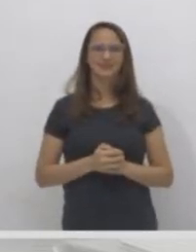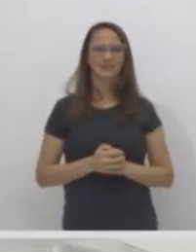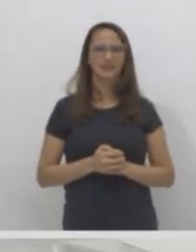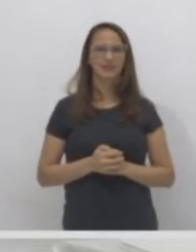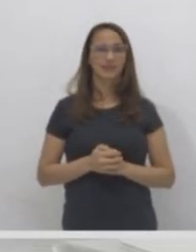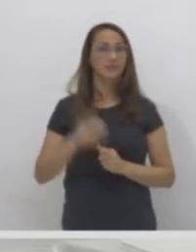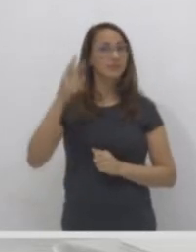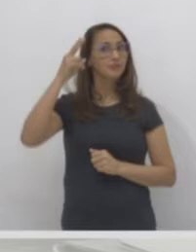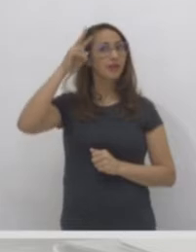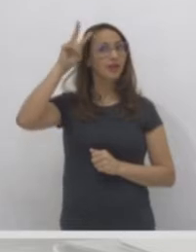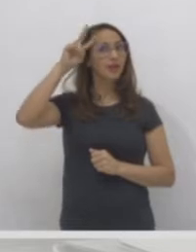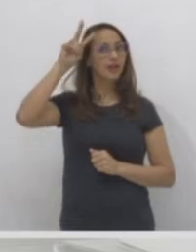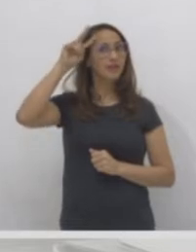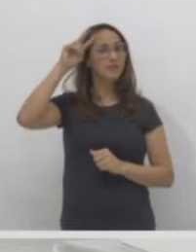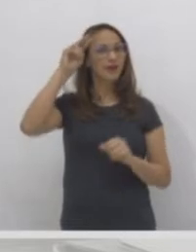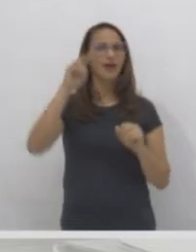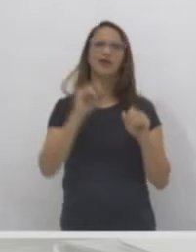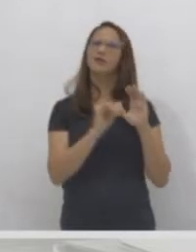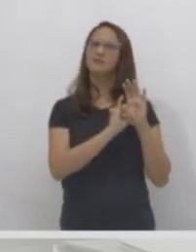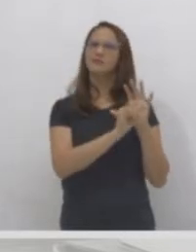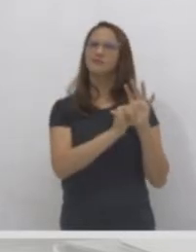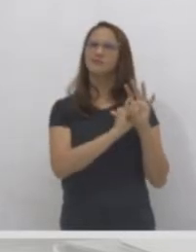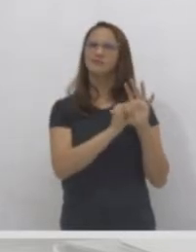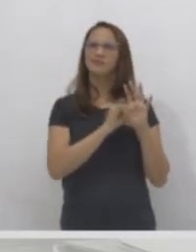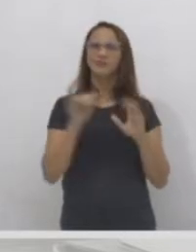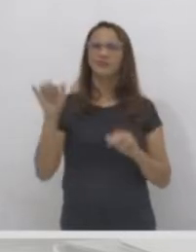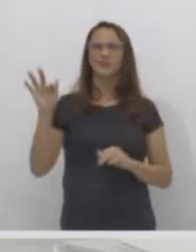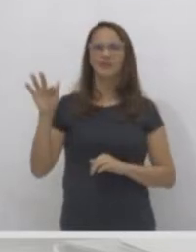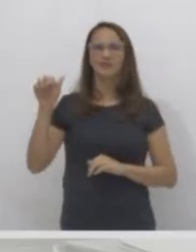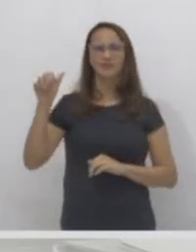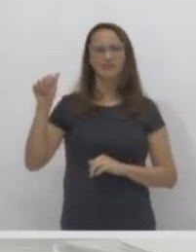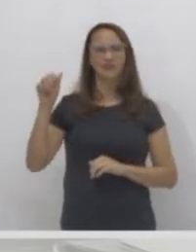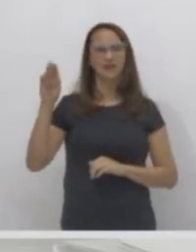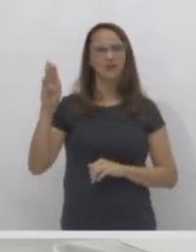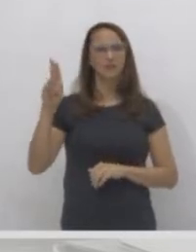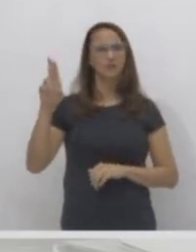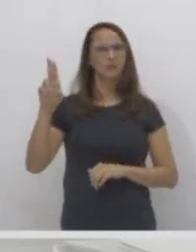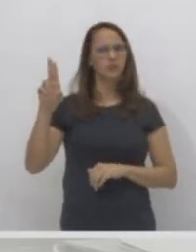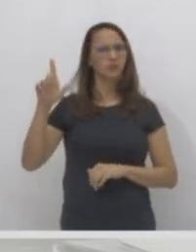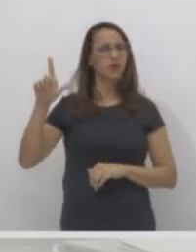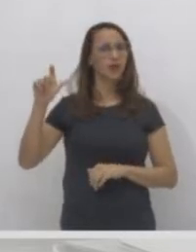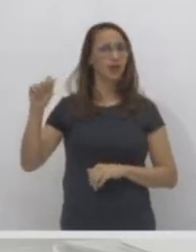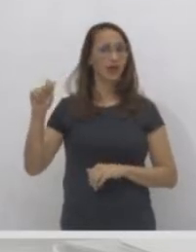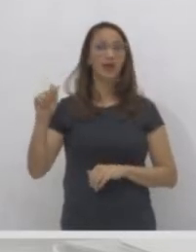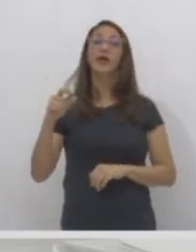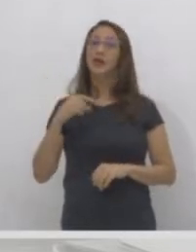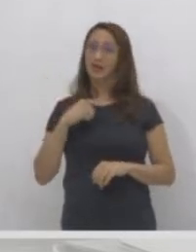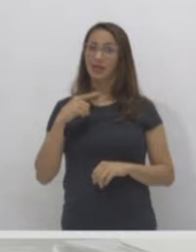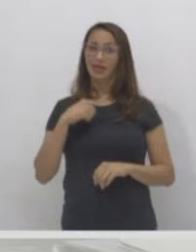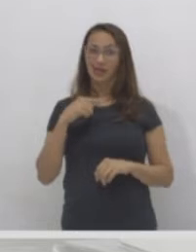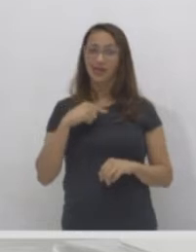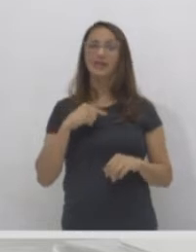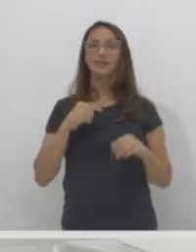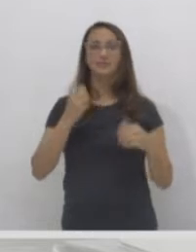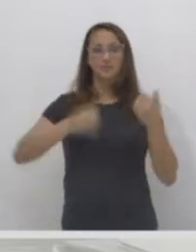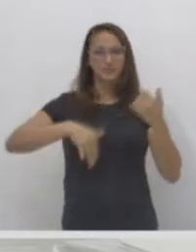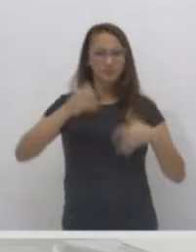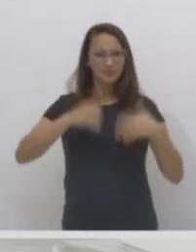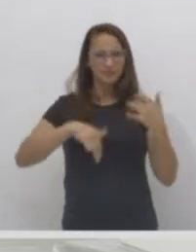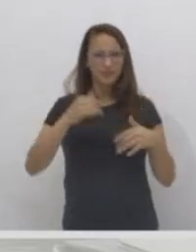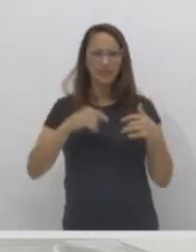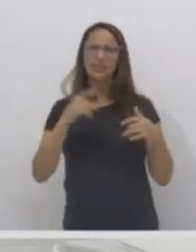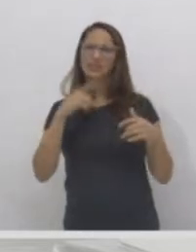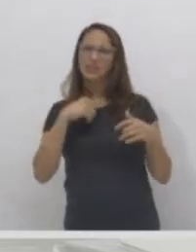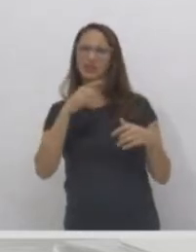Vamos relembrar o que é a fábula. A fábula é o gênero narrativo onde as personagens são animais ou objetos que